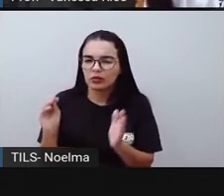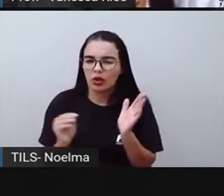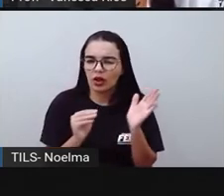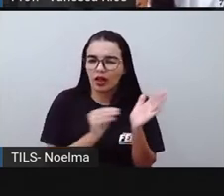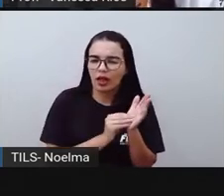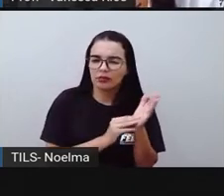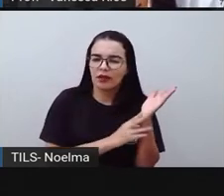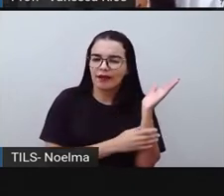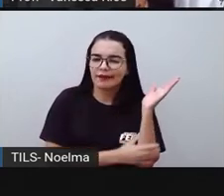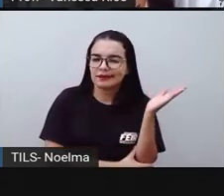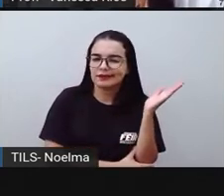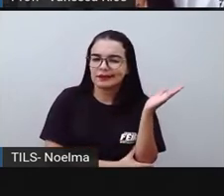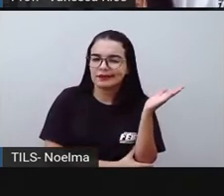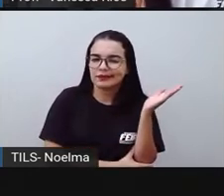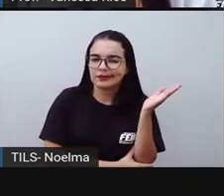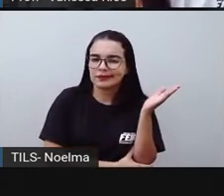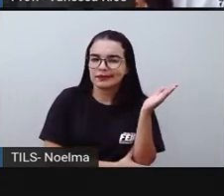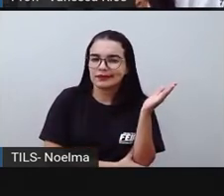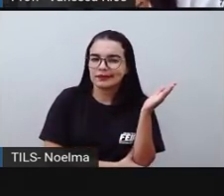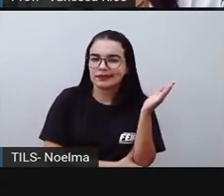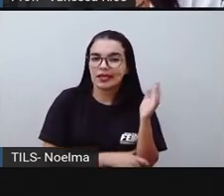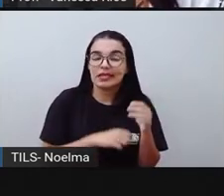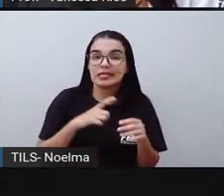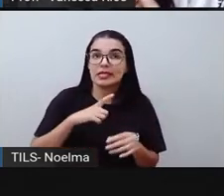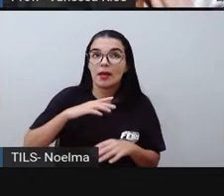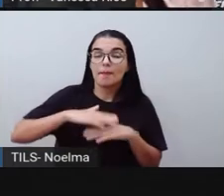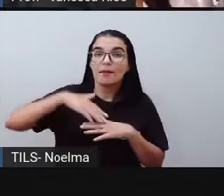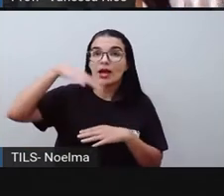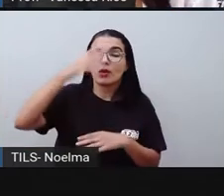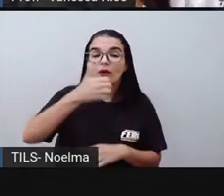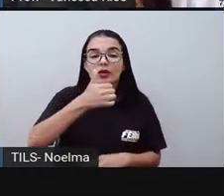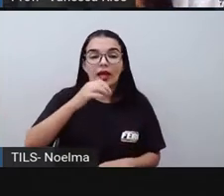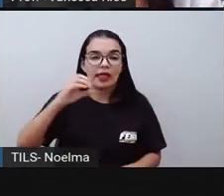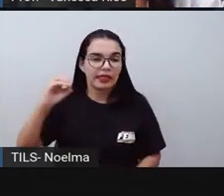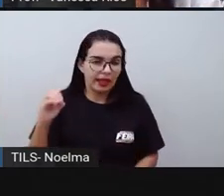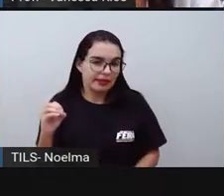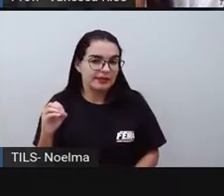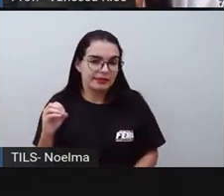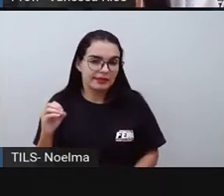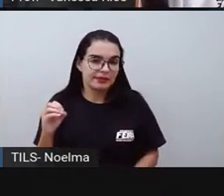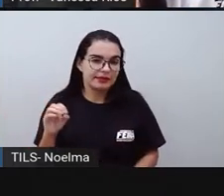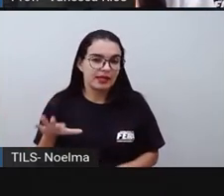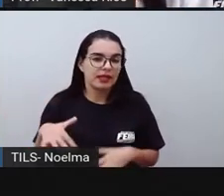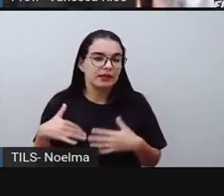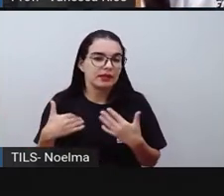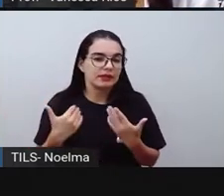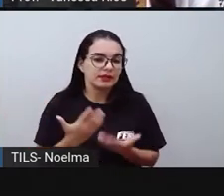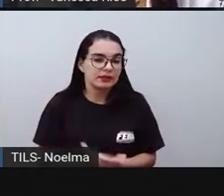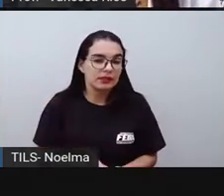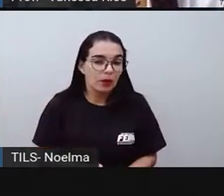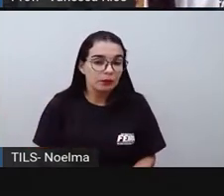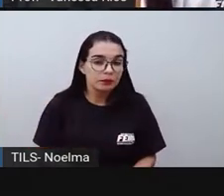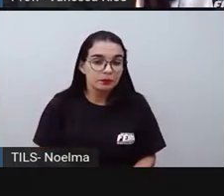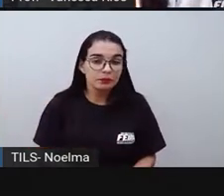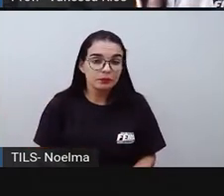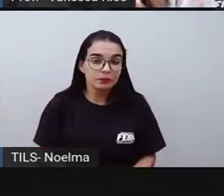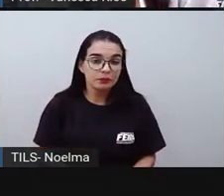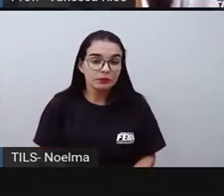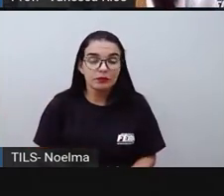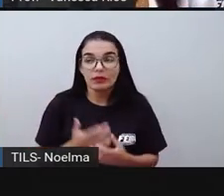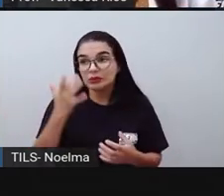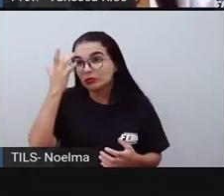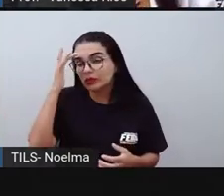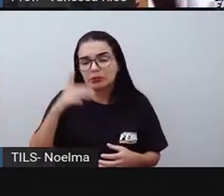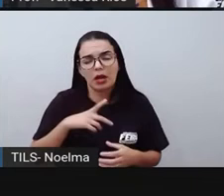nesta tabuada que a Pro mostrou, né? Digamos que seja aí um número maior do que 10, ou números maiores. A gente sabe que os números